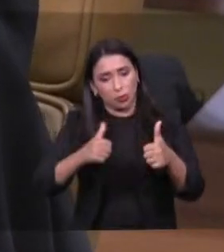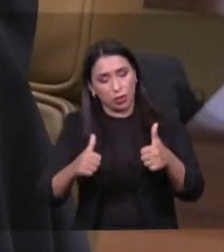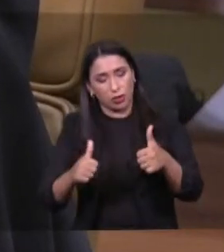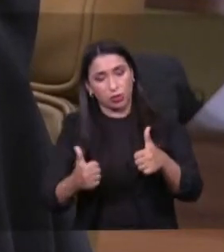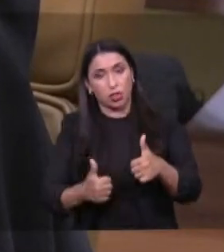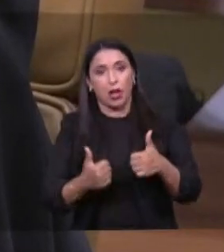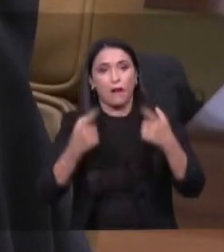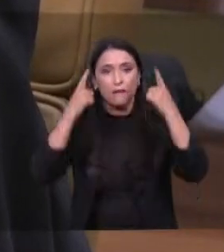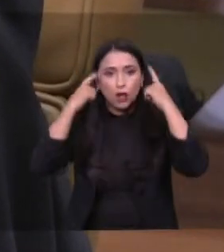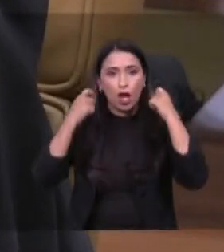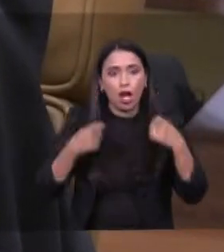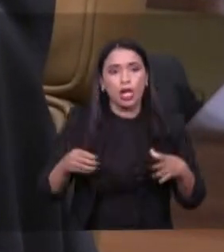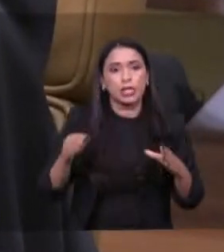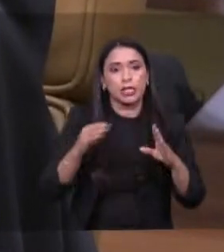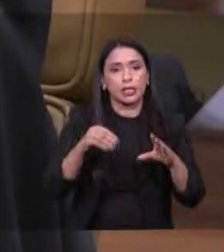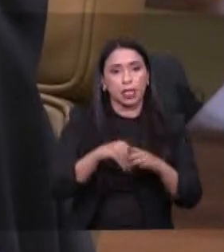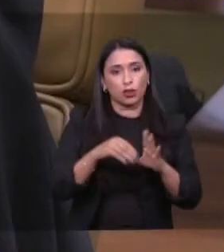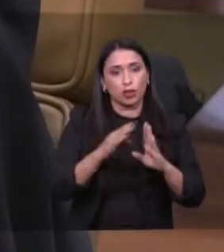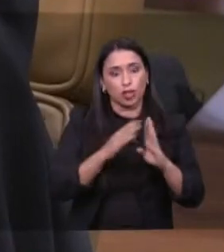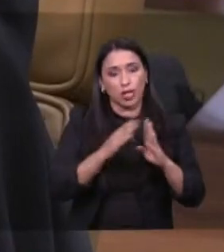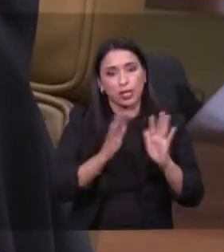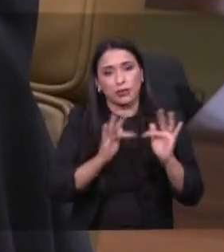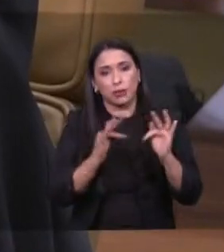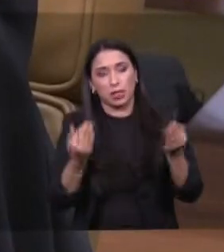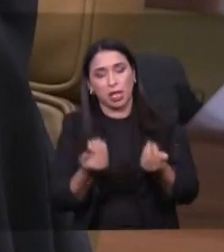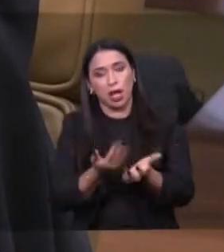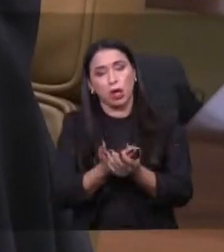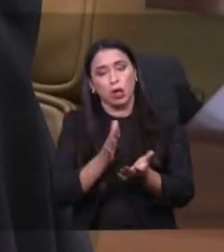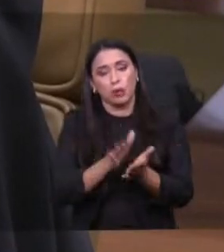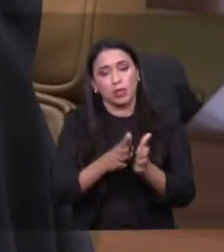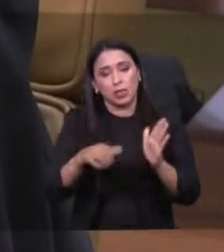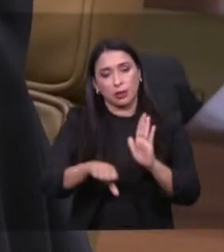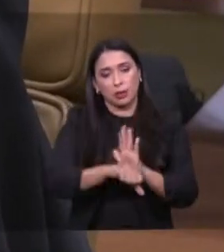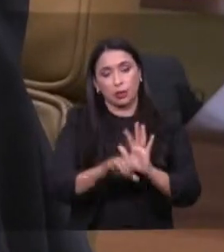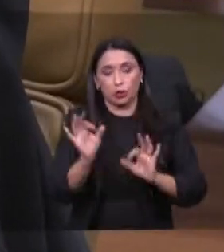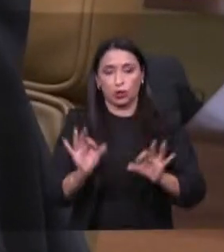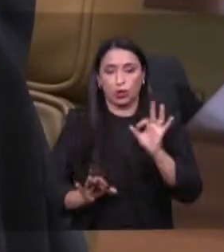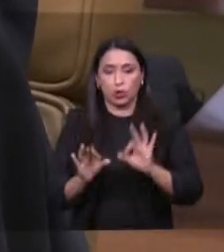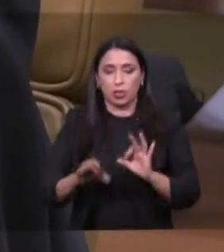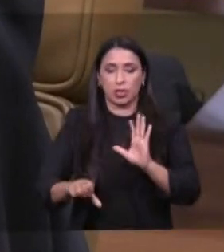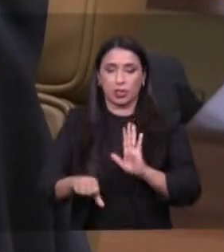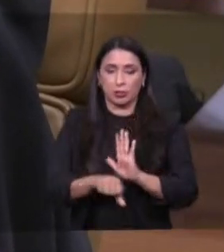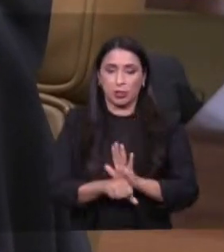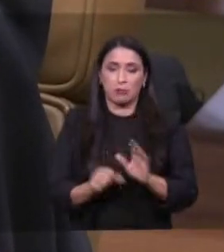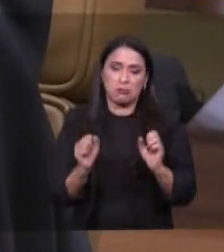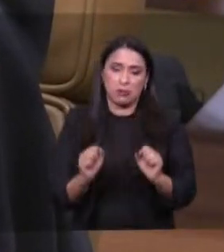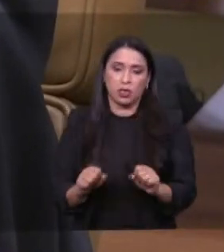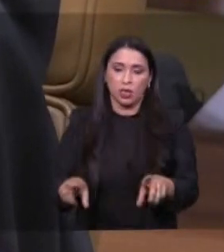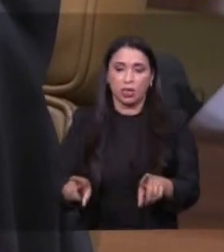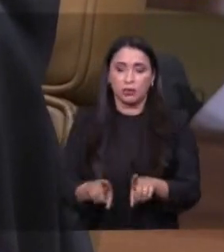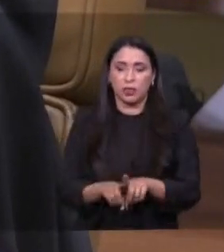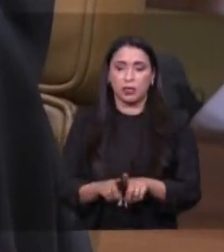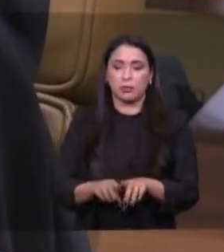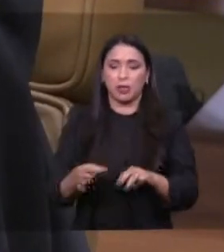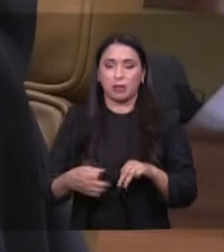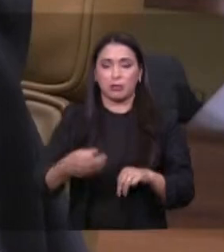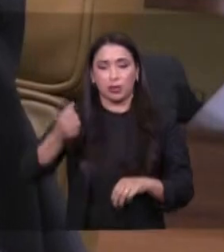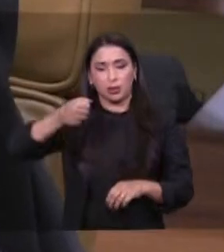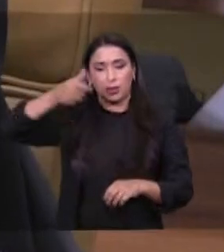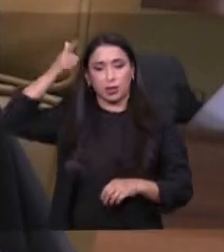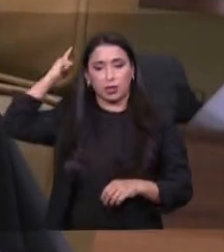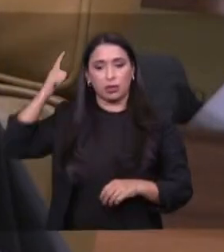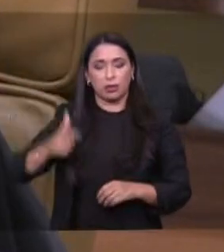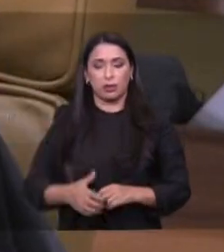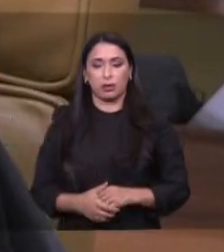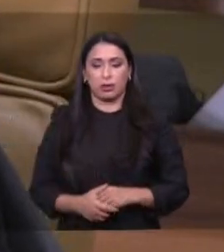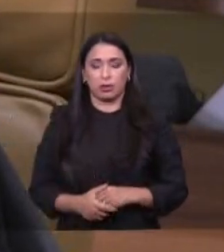de violência doméstica e familiar e processos criminais de competência da Justiça Eleitoral. Mas poderíamos aqui também, ministro Alexandre, como Vossa Excelência perguntou